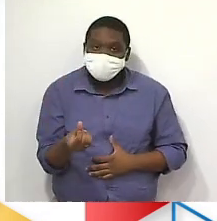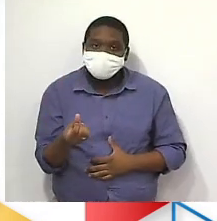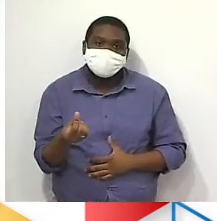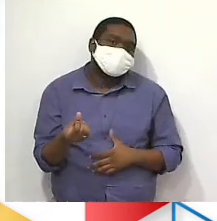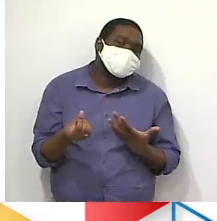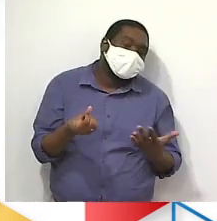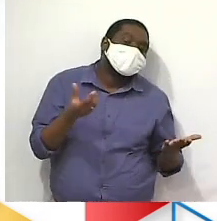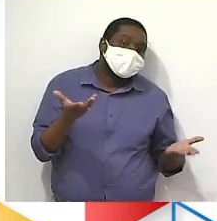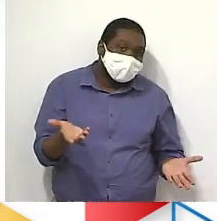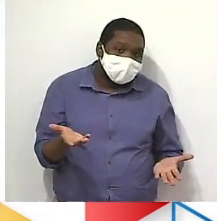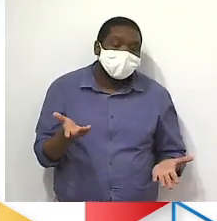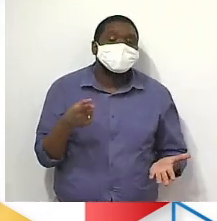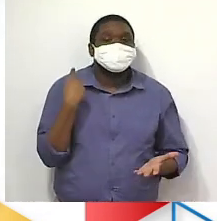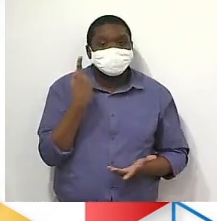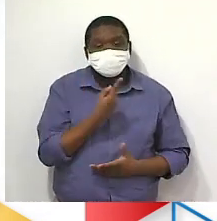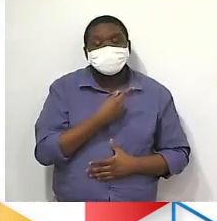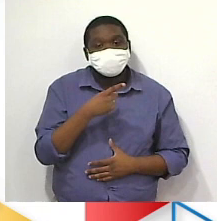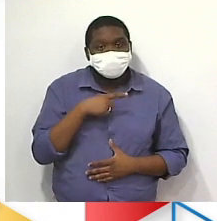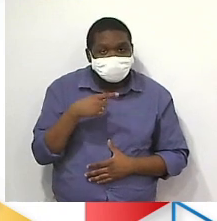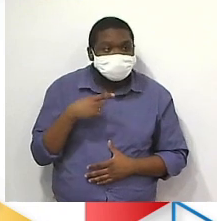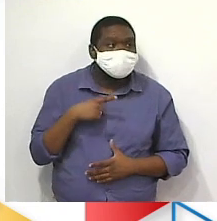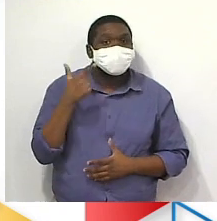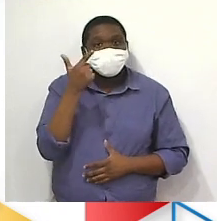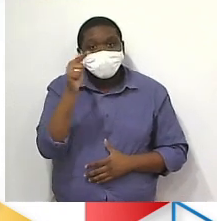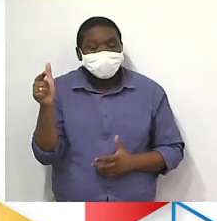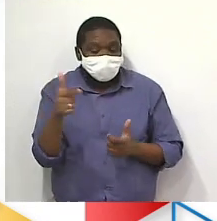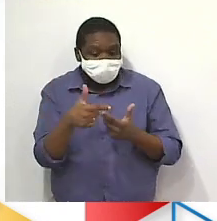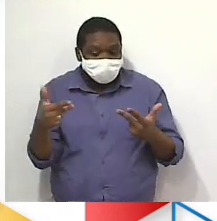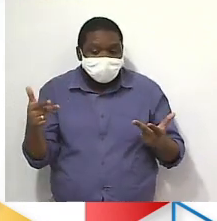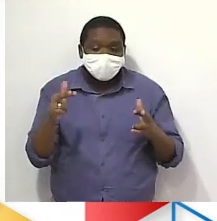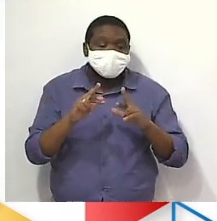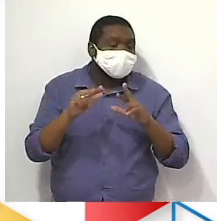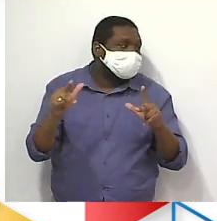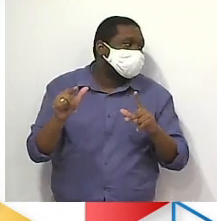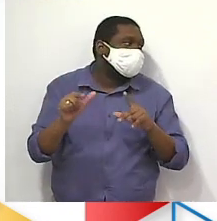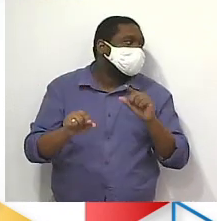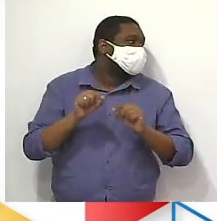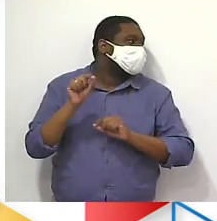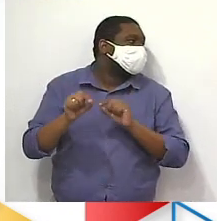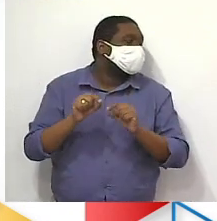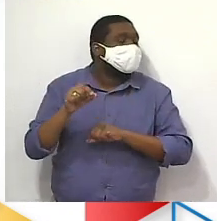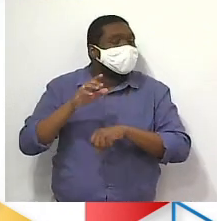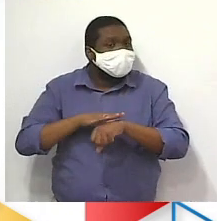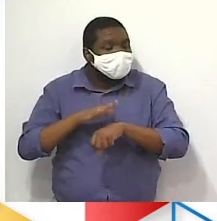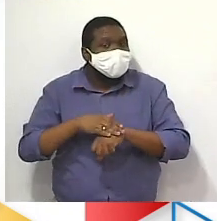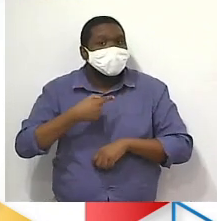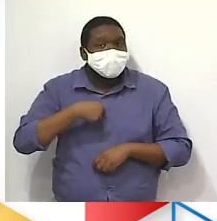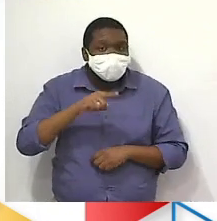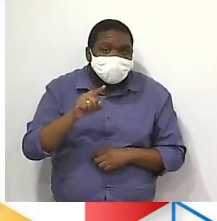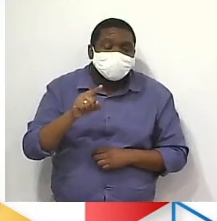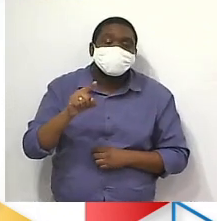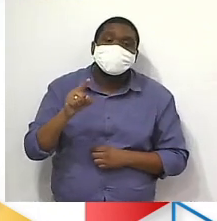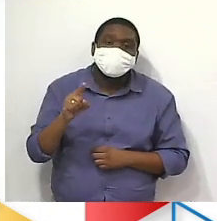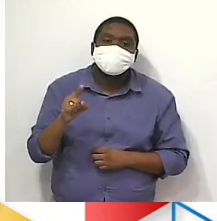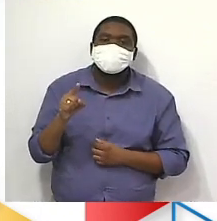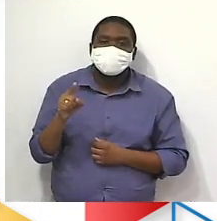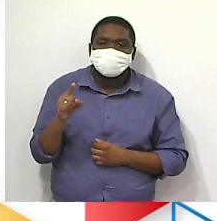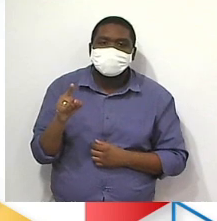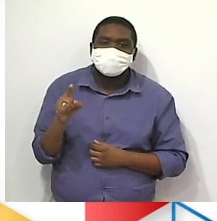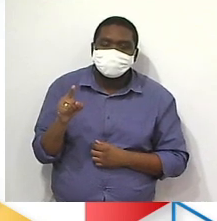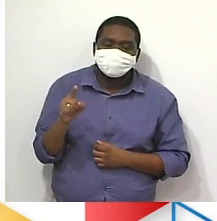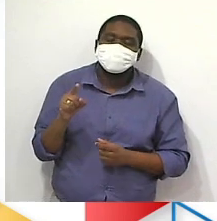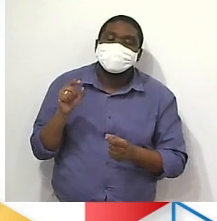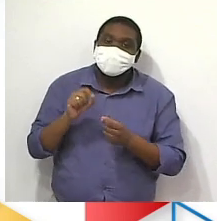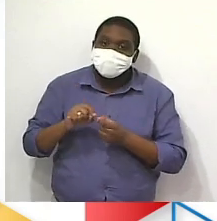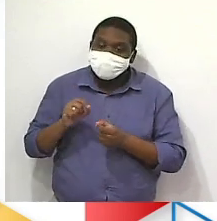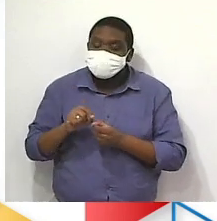Bom, a partir daí a gente teria uma outra diferença, tá? Que diferença seria? Na hora que eu vou juntar essas, vou